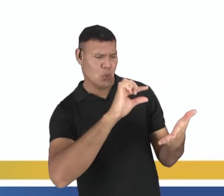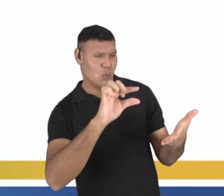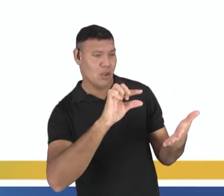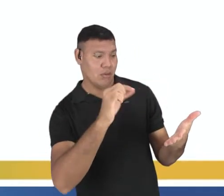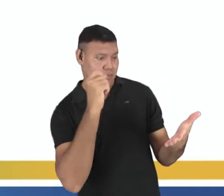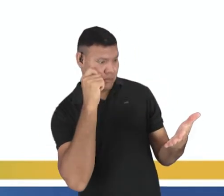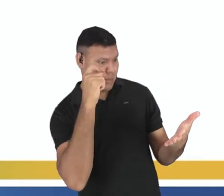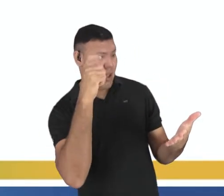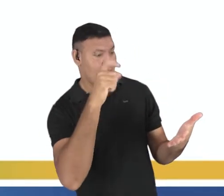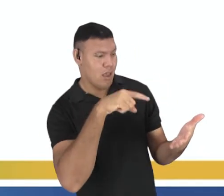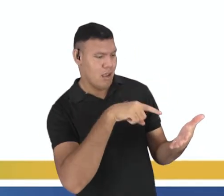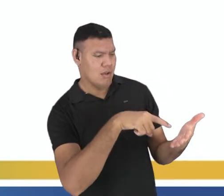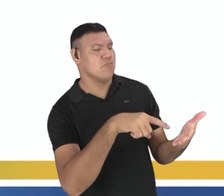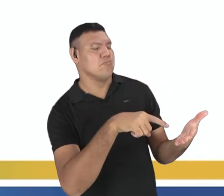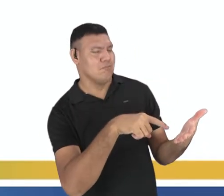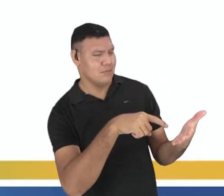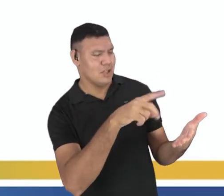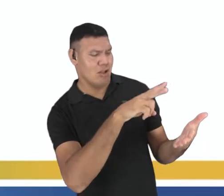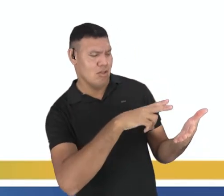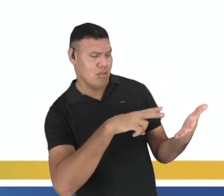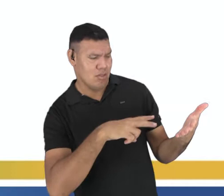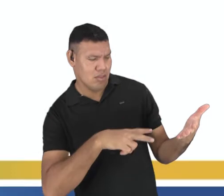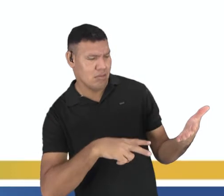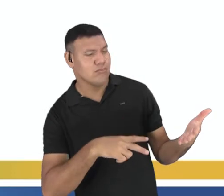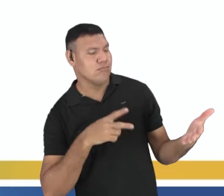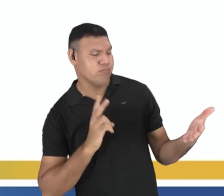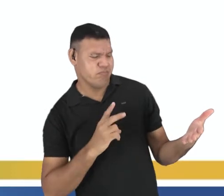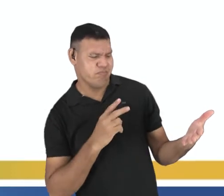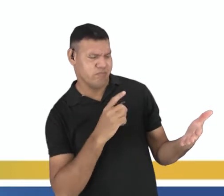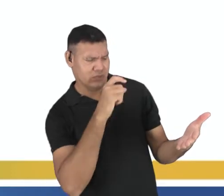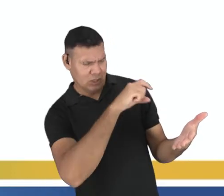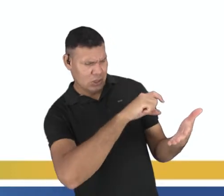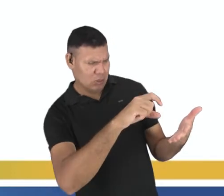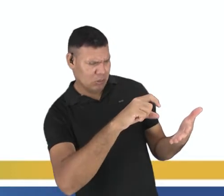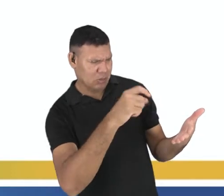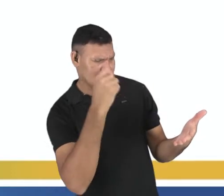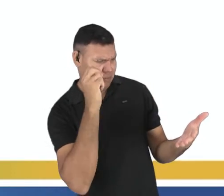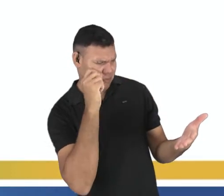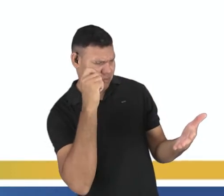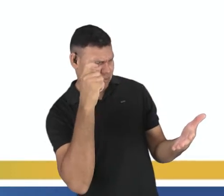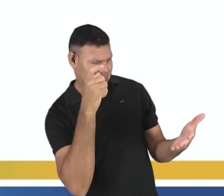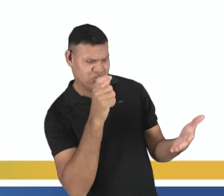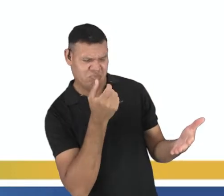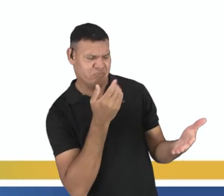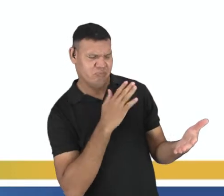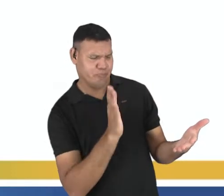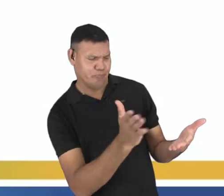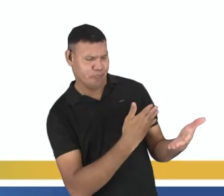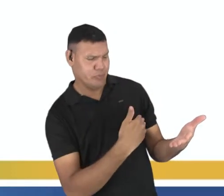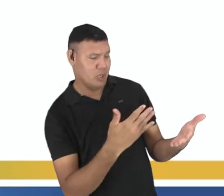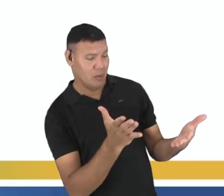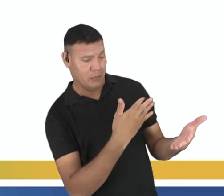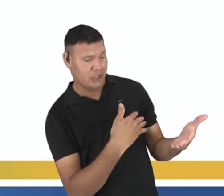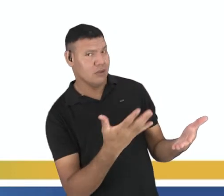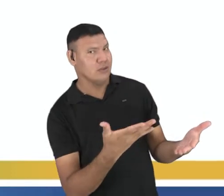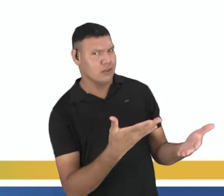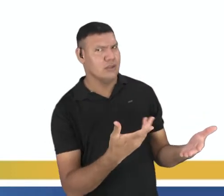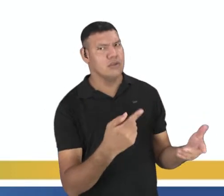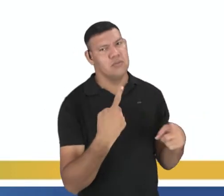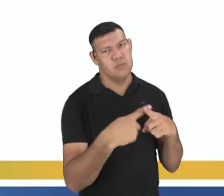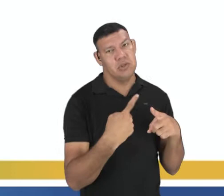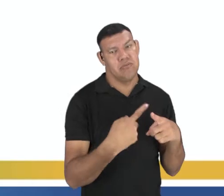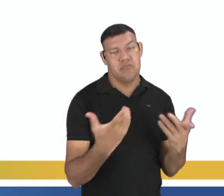vai chamar a atenção, ele vai dizer, eu vou ler o restante do texto. Não gostei, não me chamou a atenção, vou passar. Às vezes a matéria é